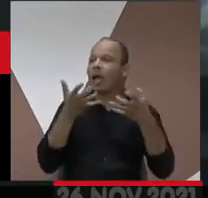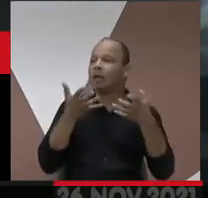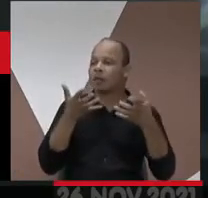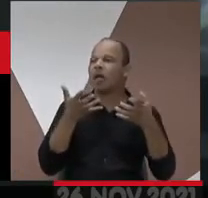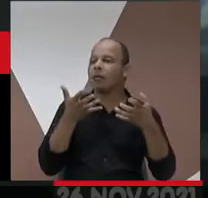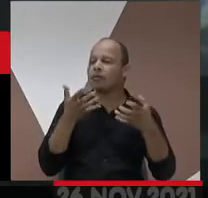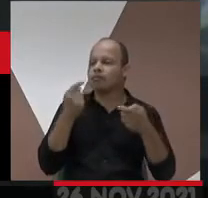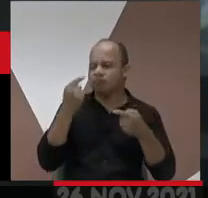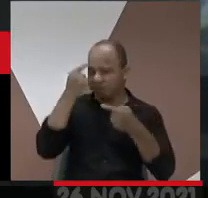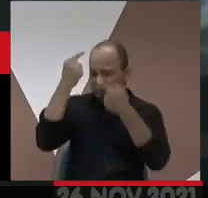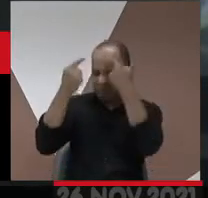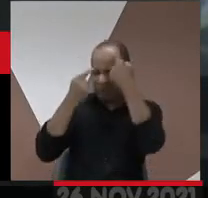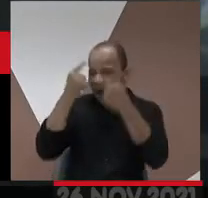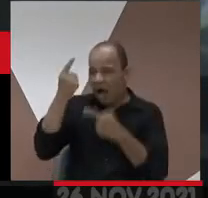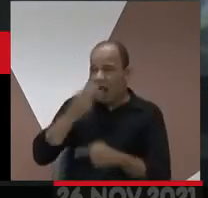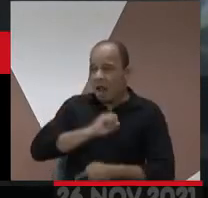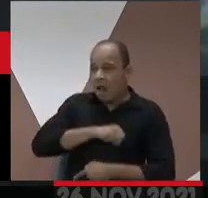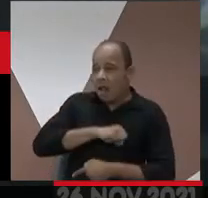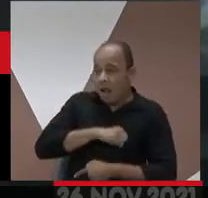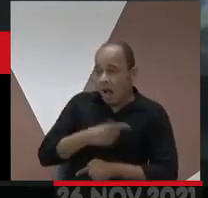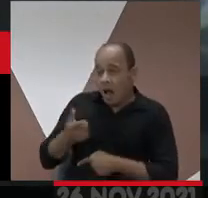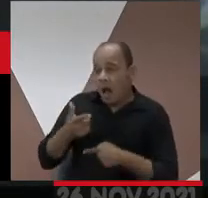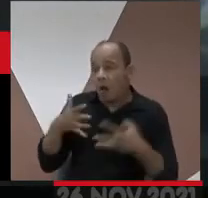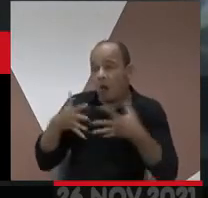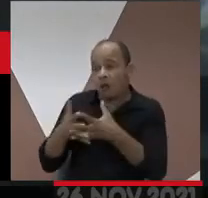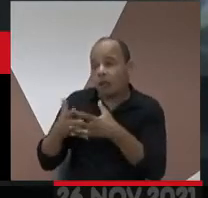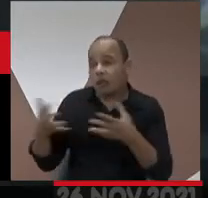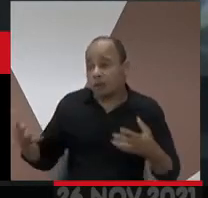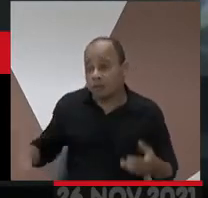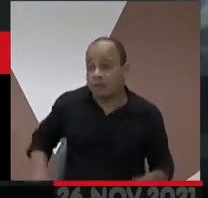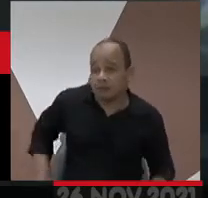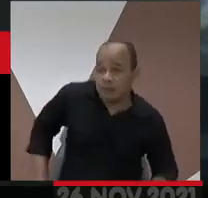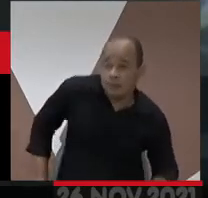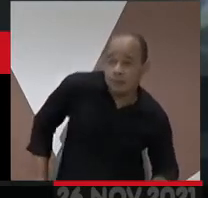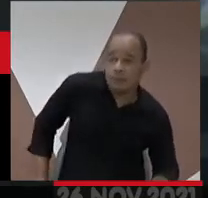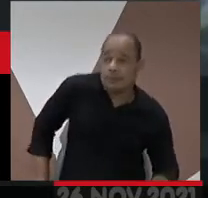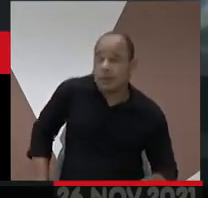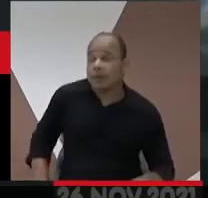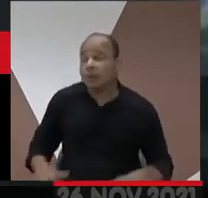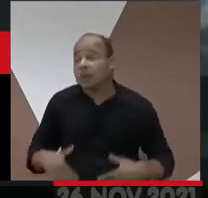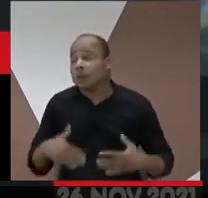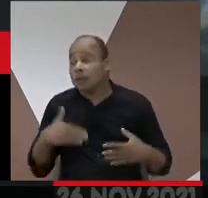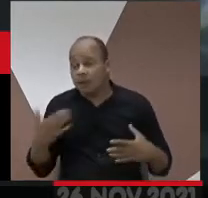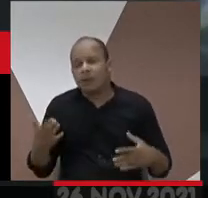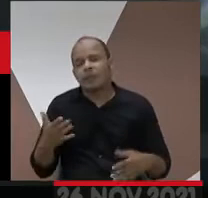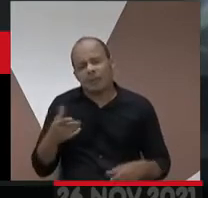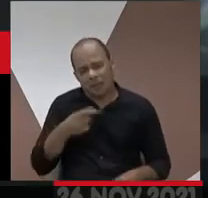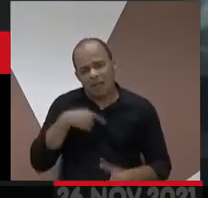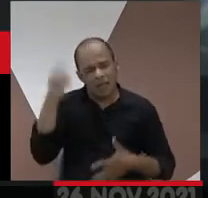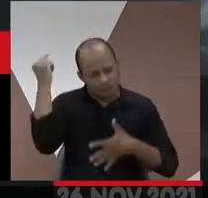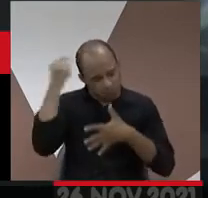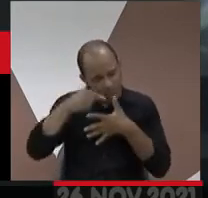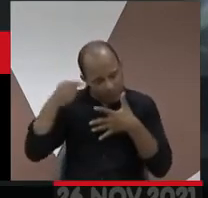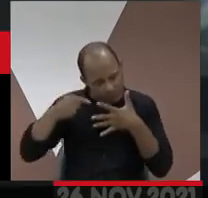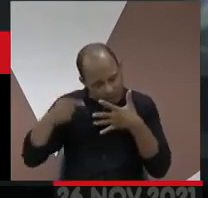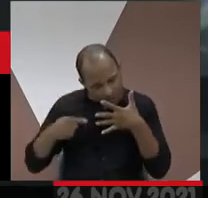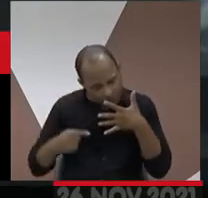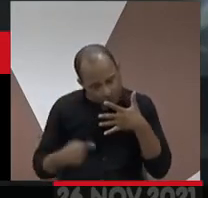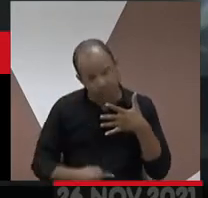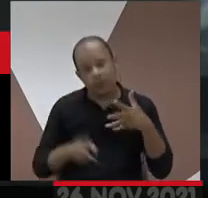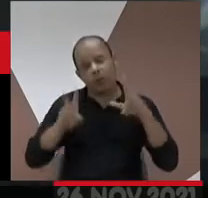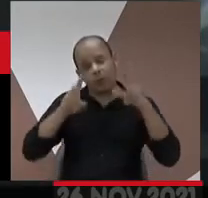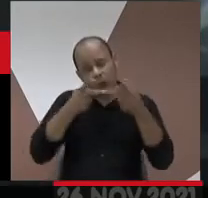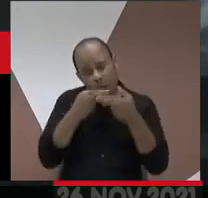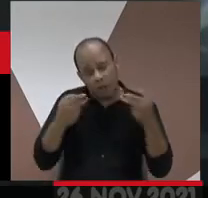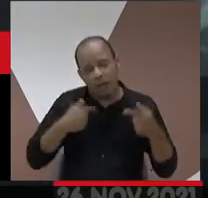Tanto é muito lamentável tudo isso. Teria várias outras coisas a falar, mas não é